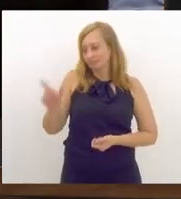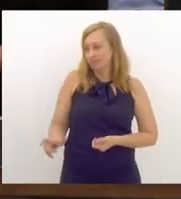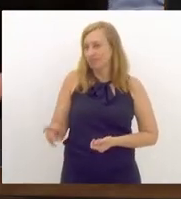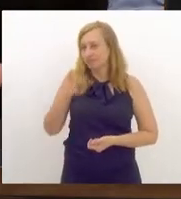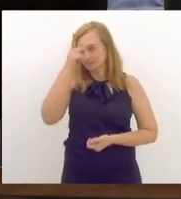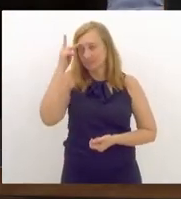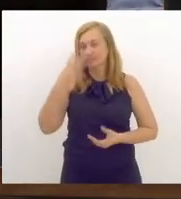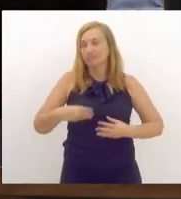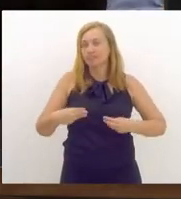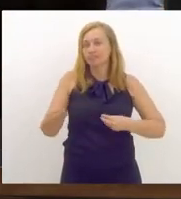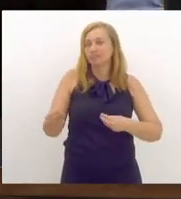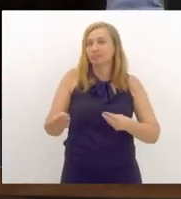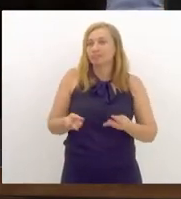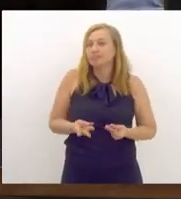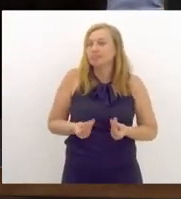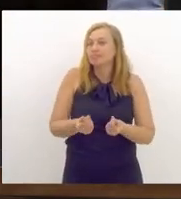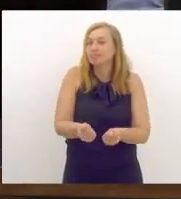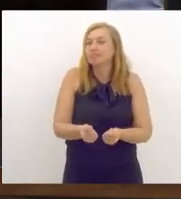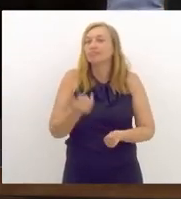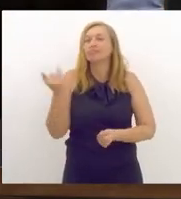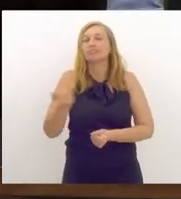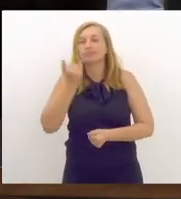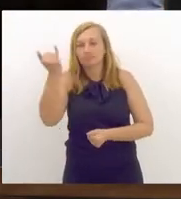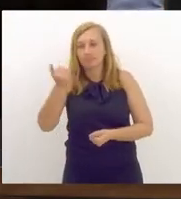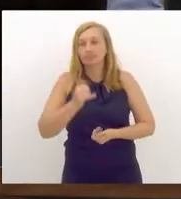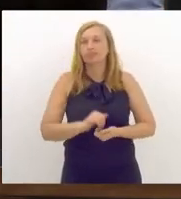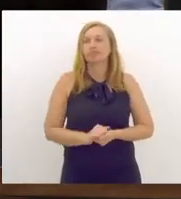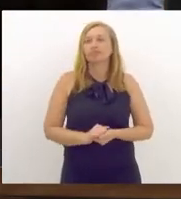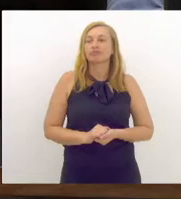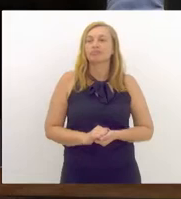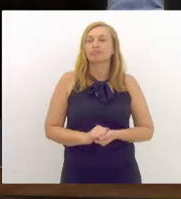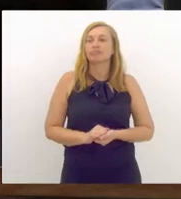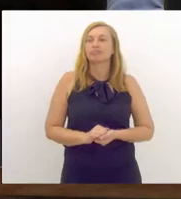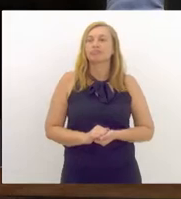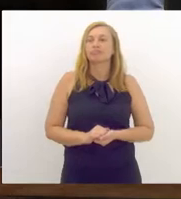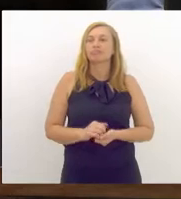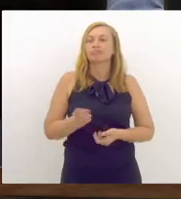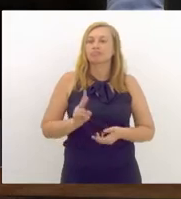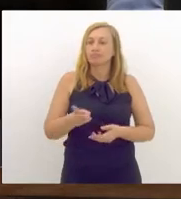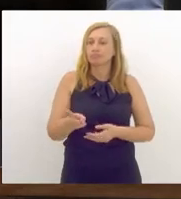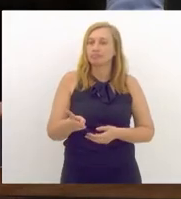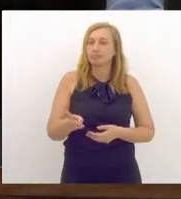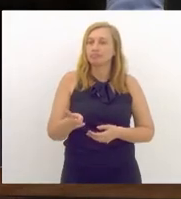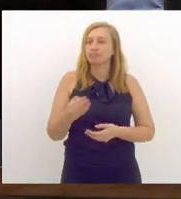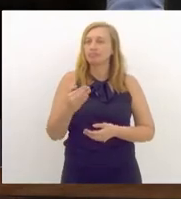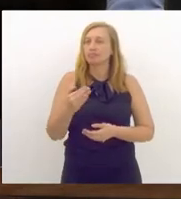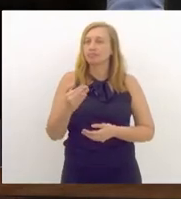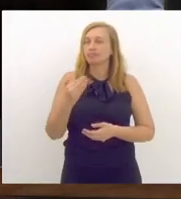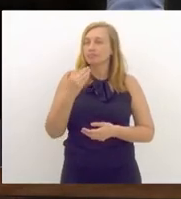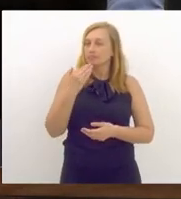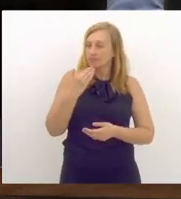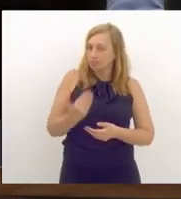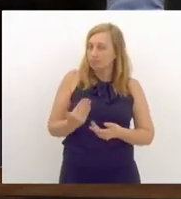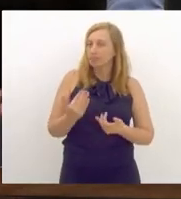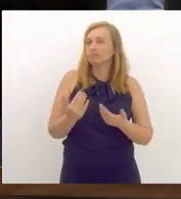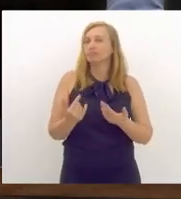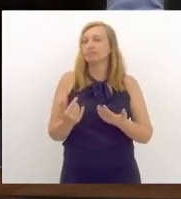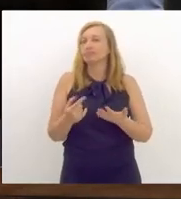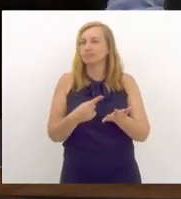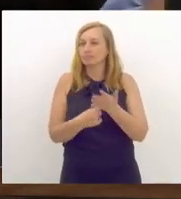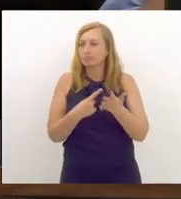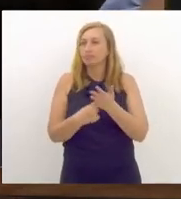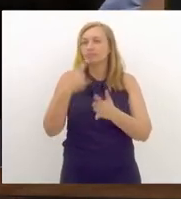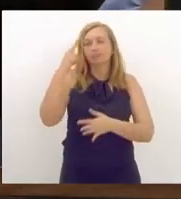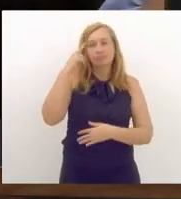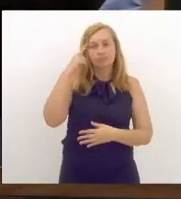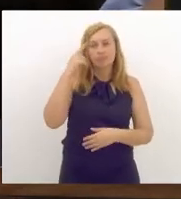acessível e importante para que a gente possa acessá-lo sempre que necessário para pensar o Rio de Janeiro pensar